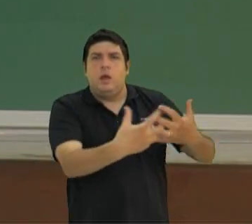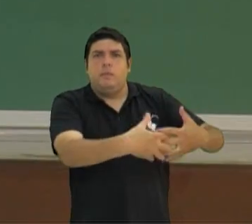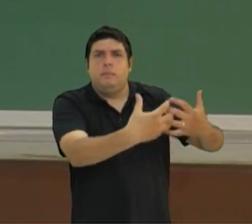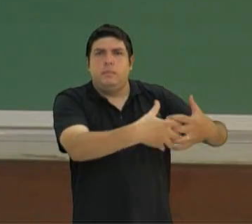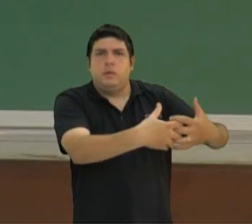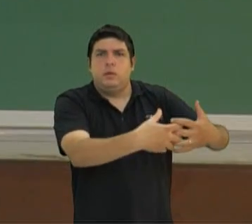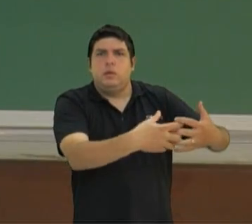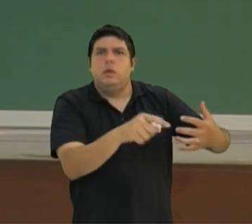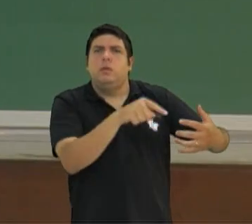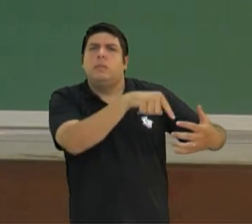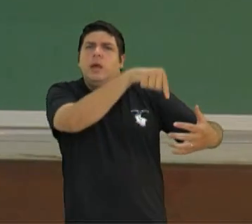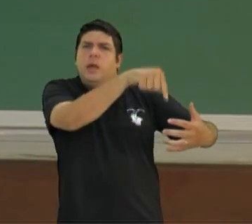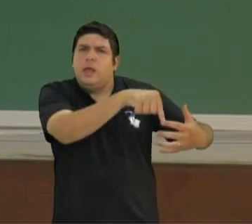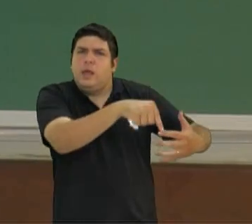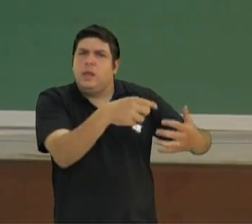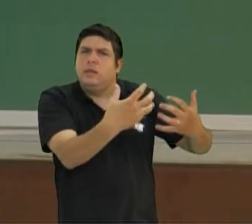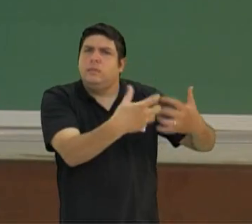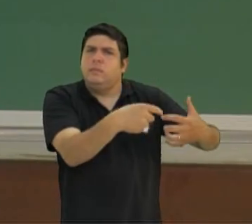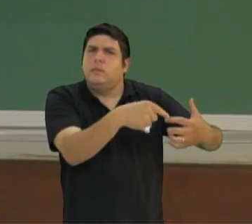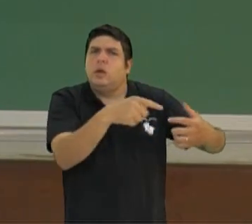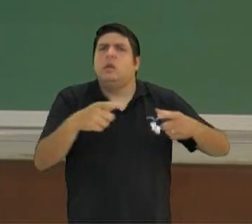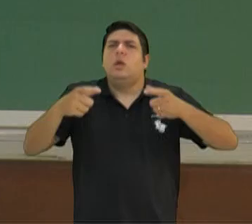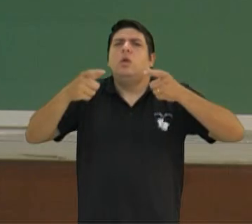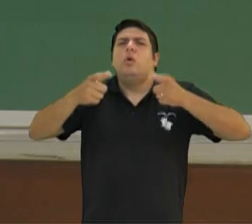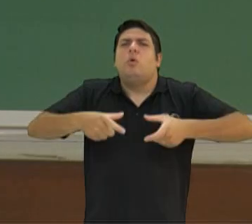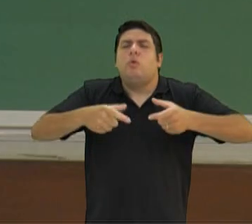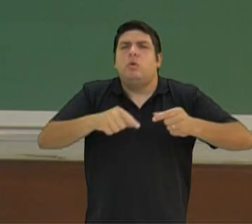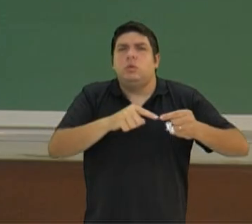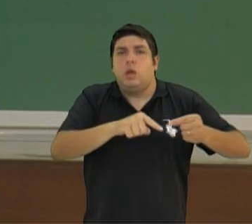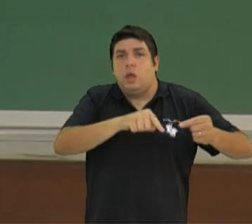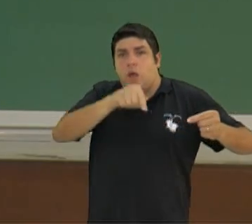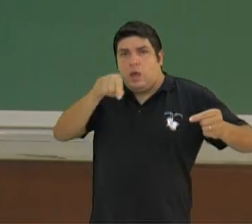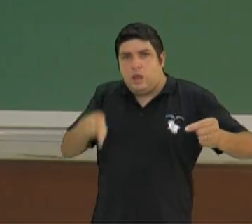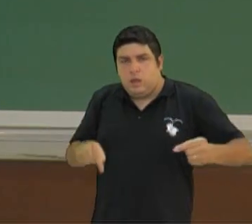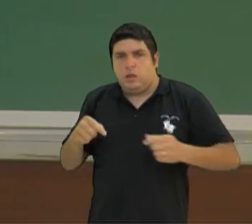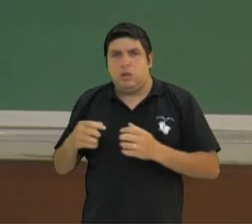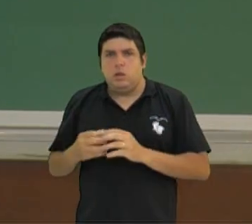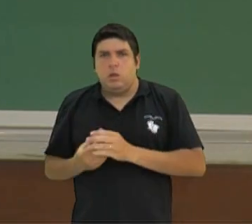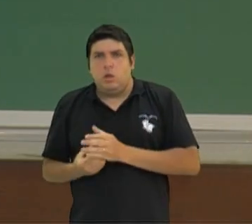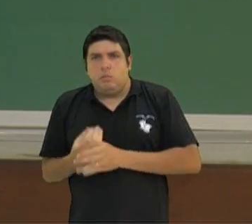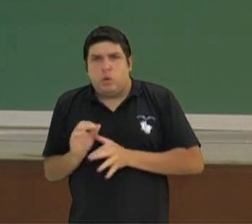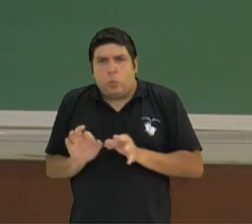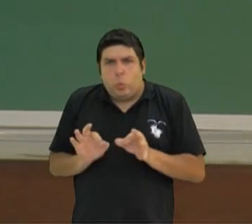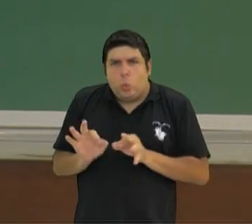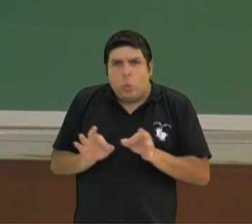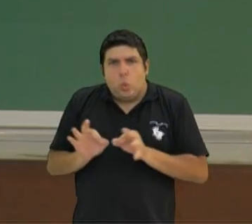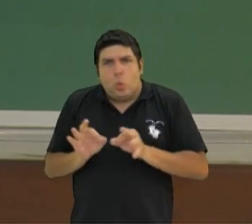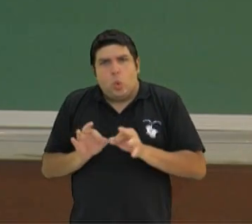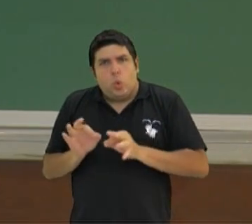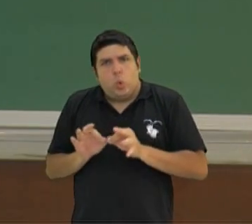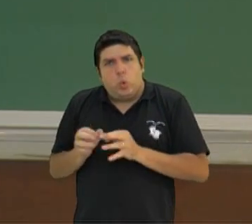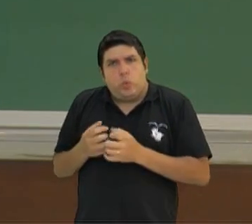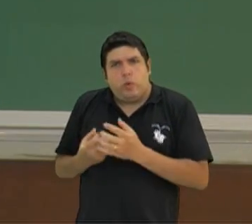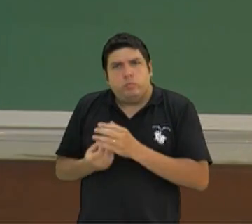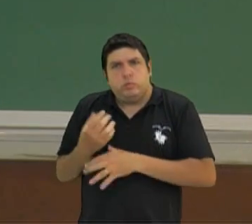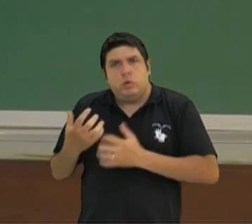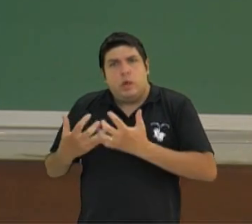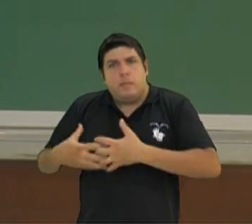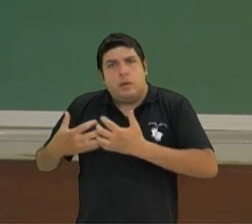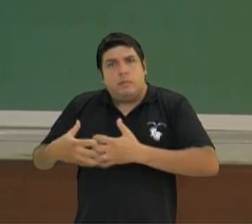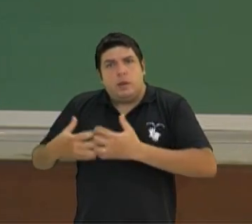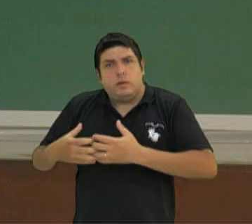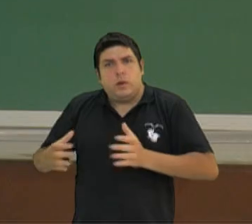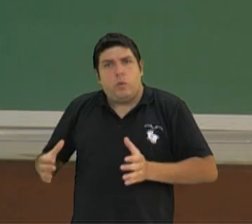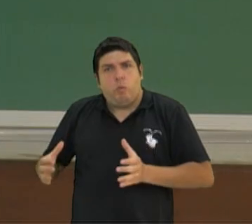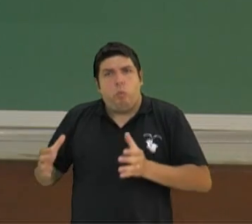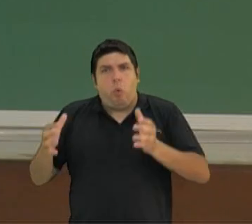os tecidos? Então a gente chama de indústria intermediária. São aquelas que fazem, por exemplo, as ferramentas, as